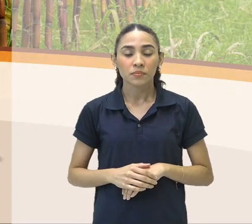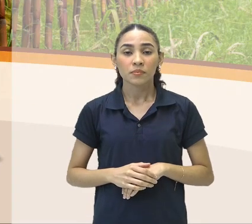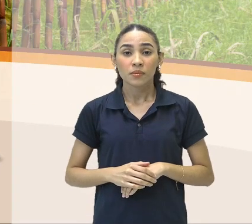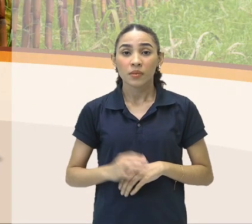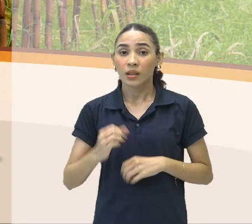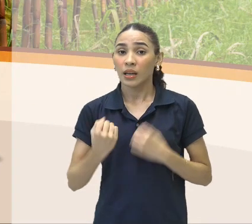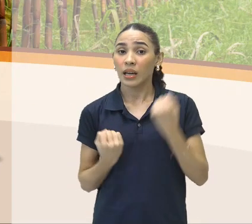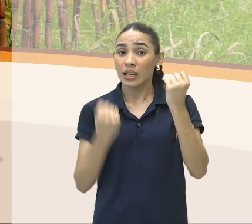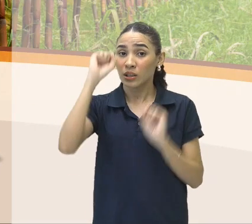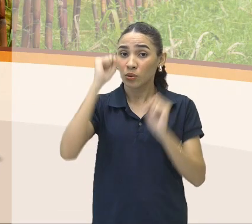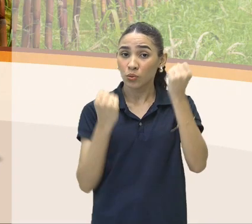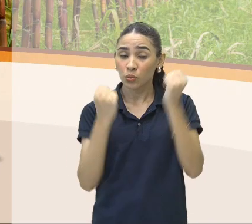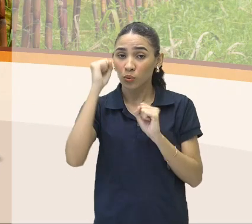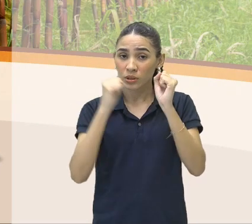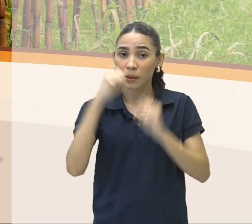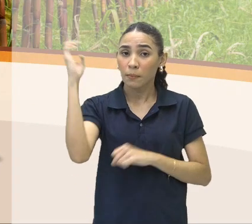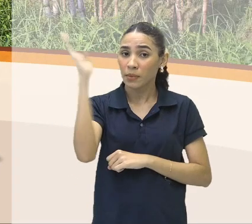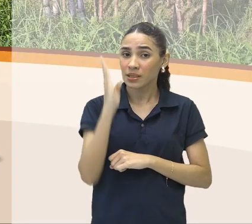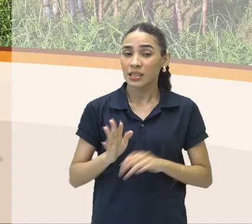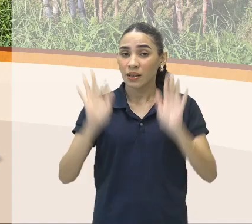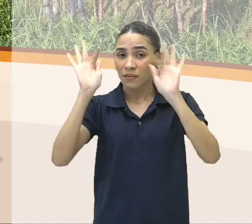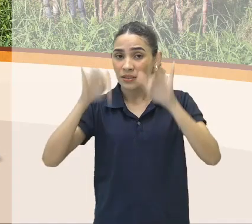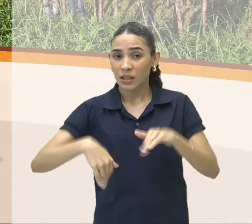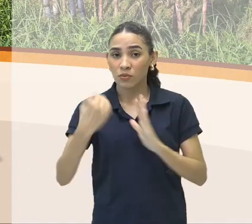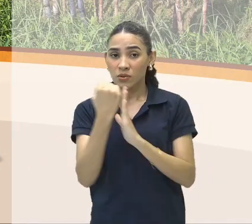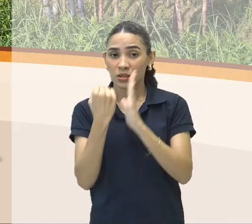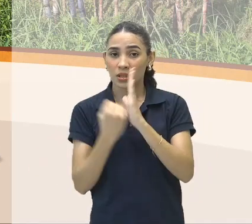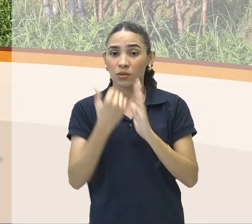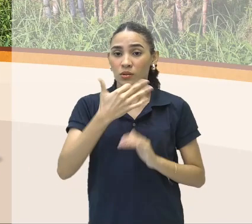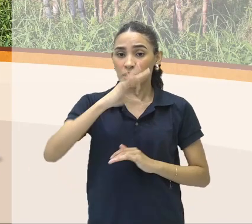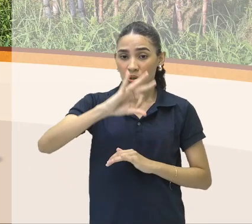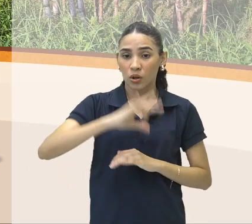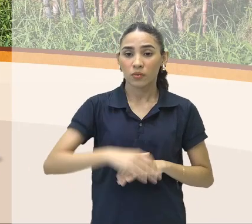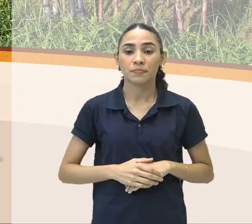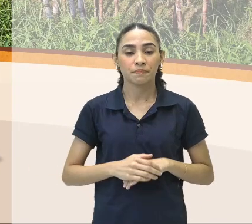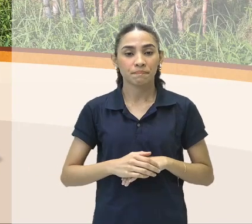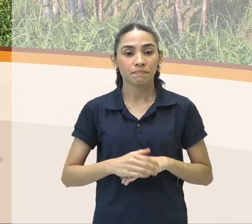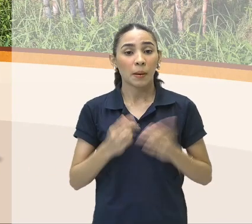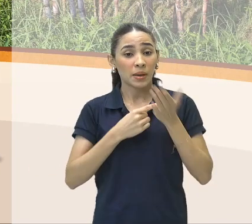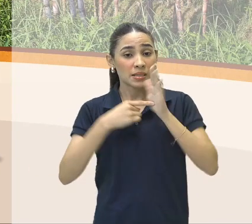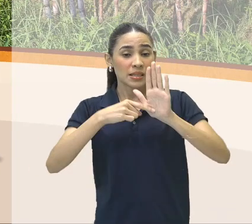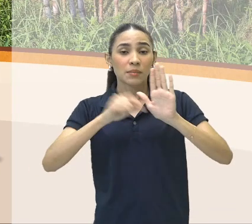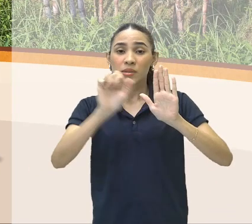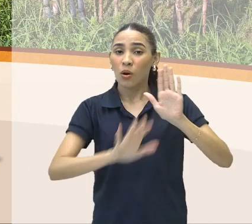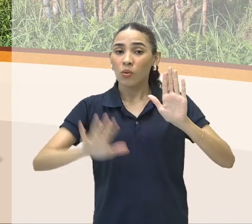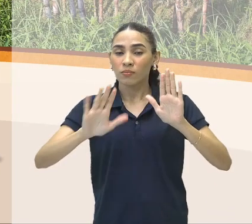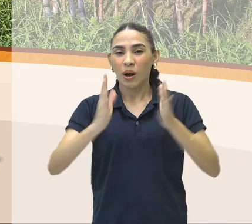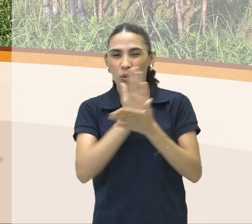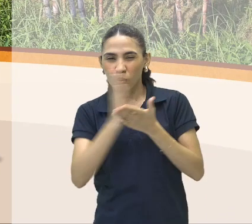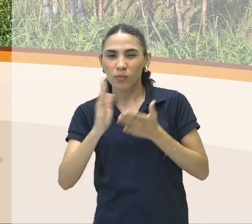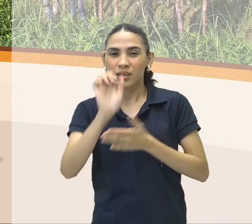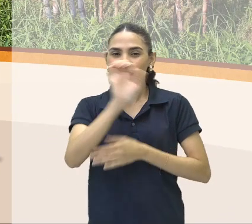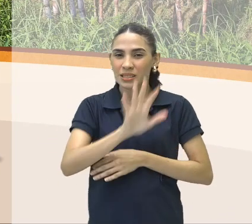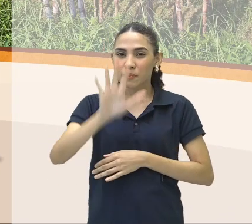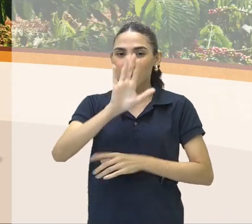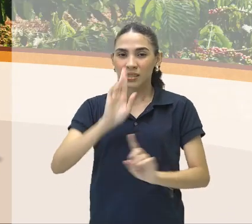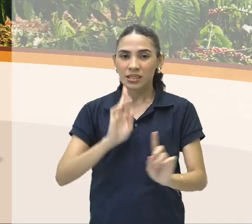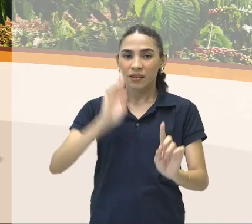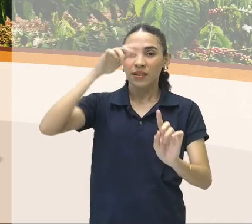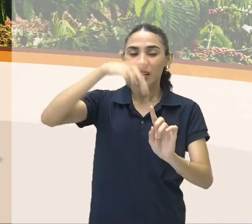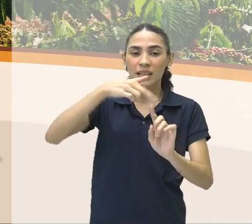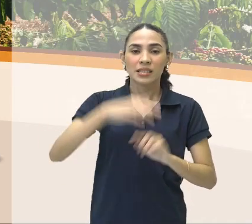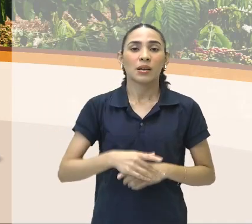da indústria brasileira no final do século XIX. Trouxemos aqui algumas imagens que faz referência aos